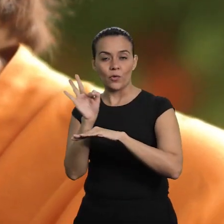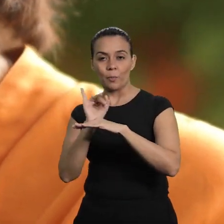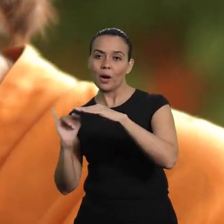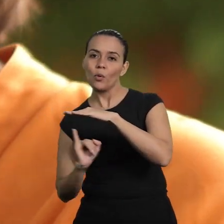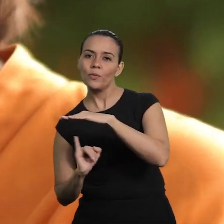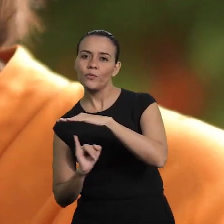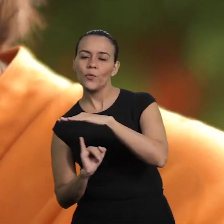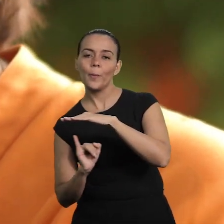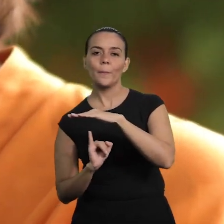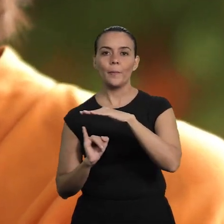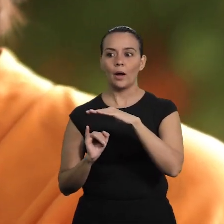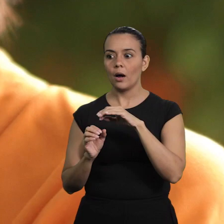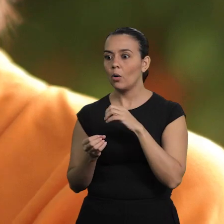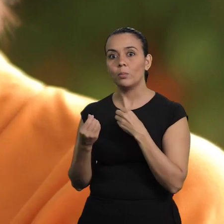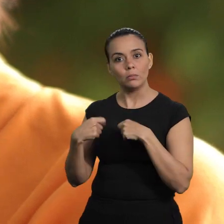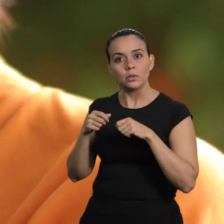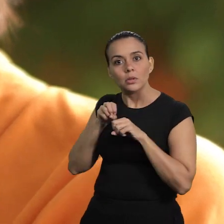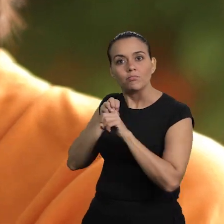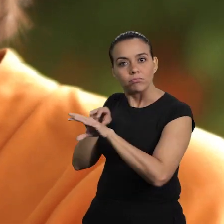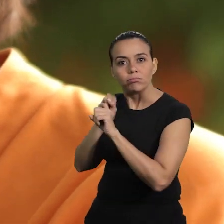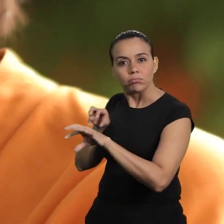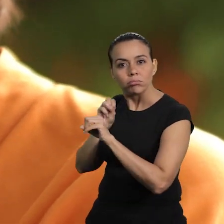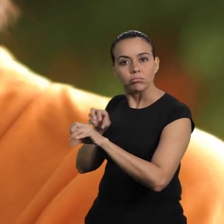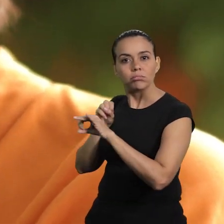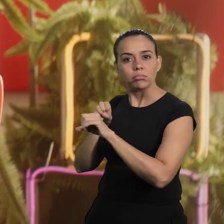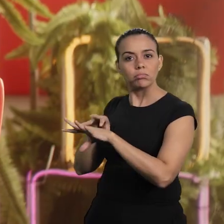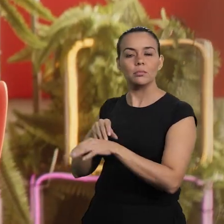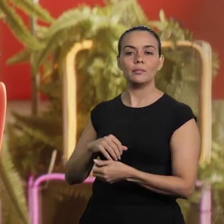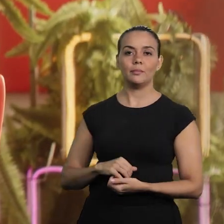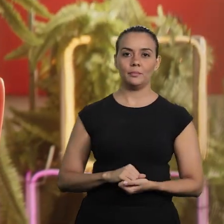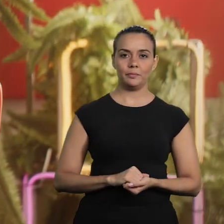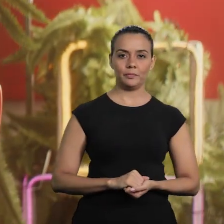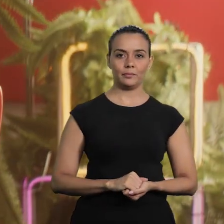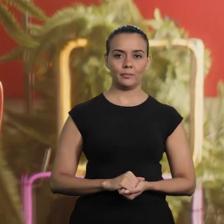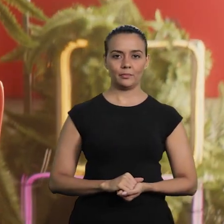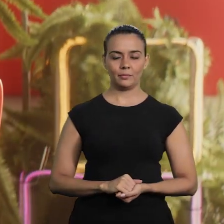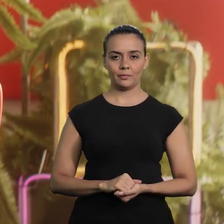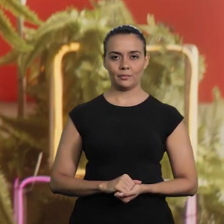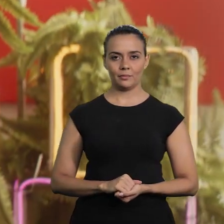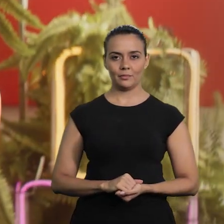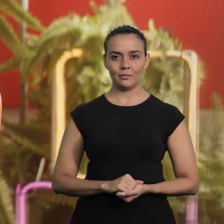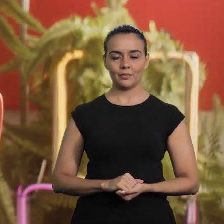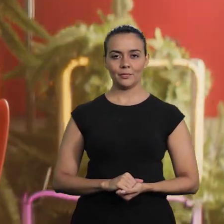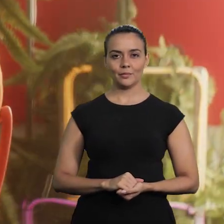que chega cada vez mais a essas mulheres empreendedoras.